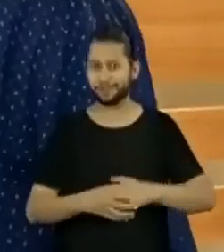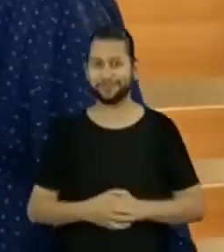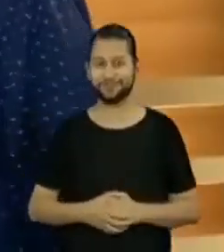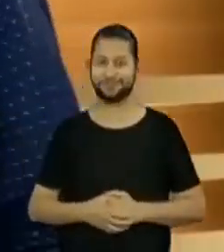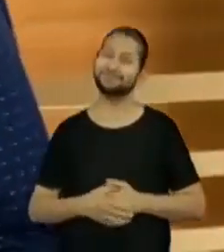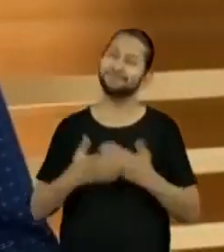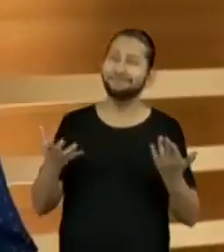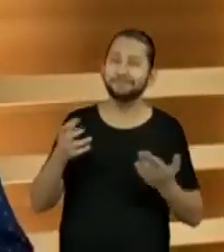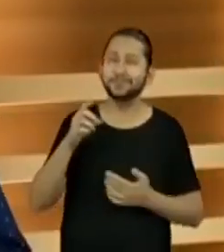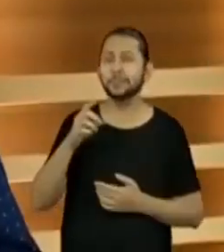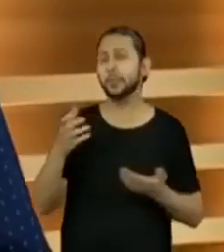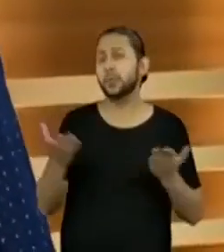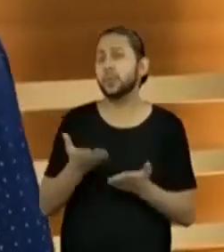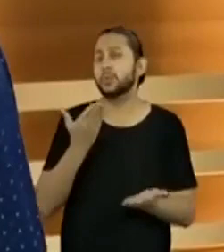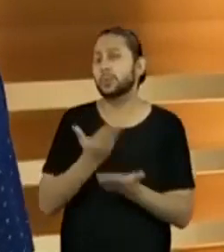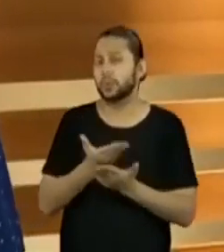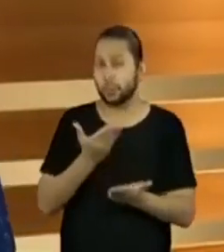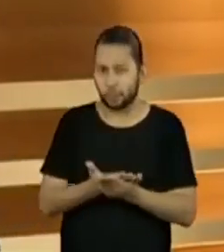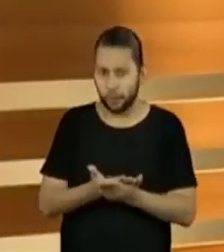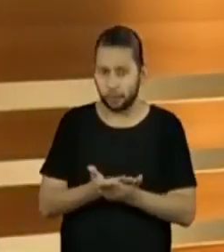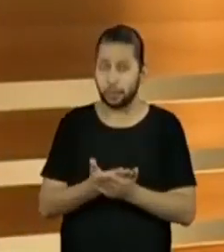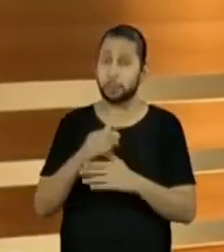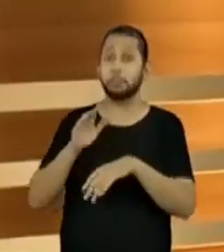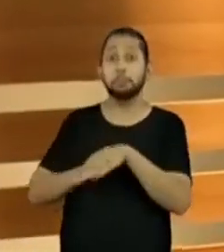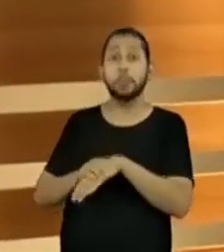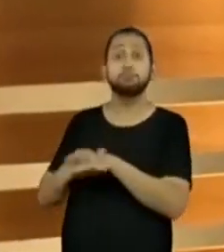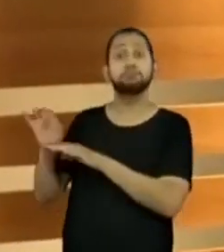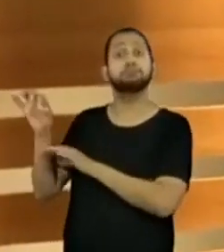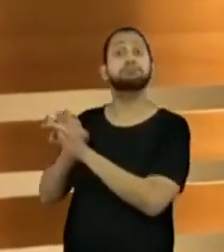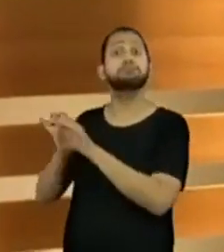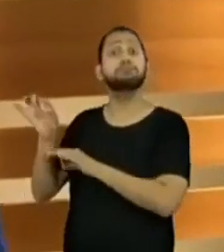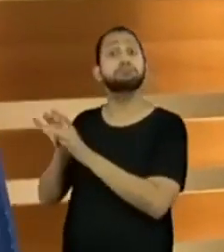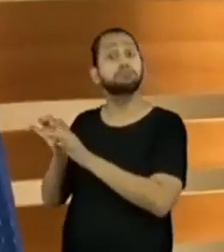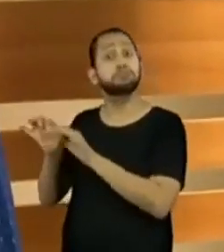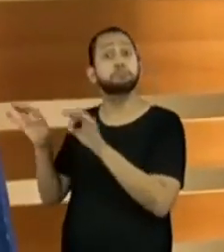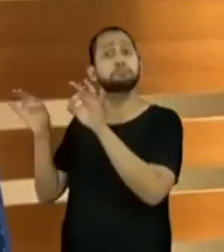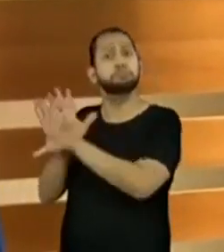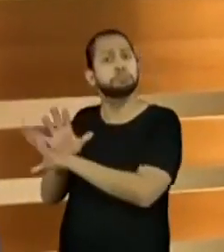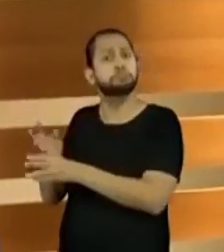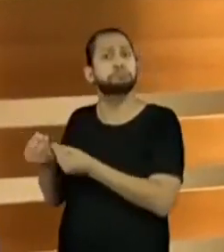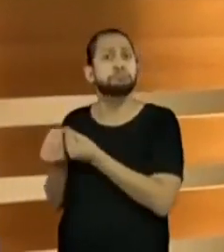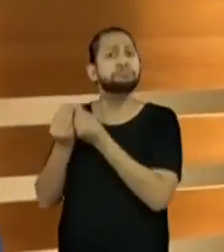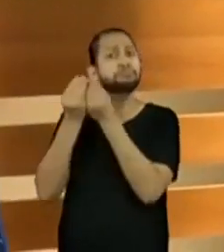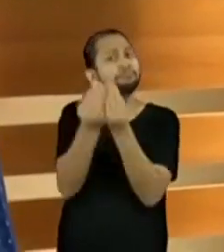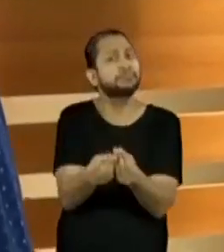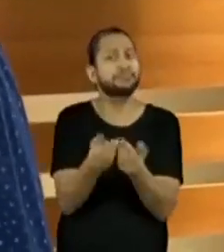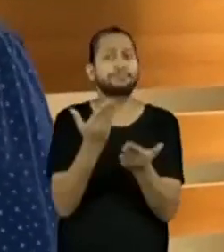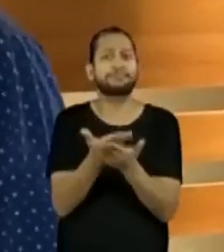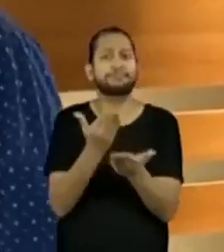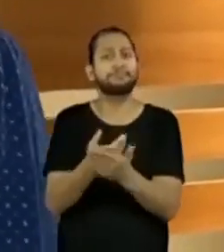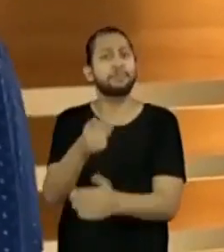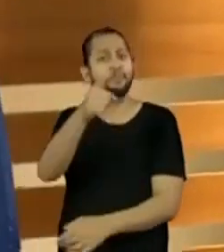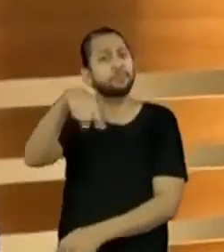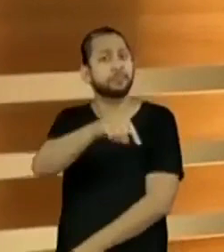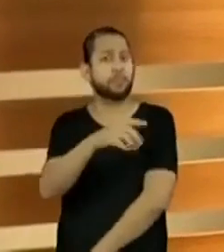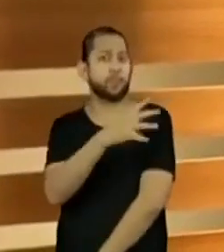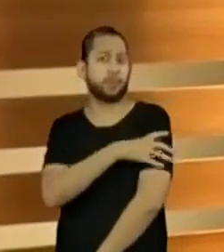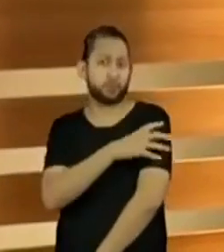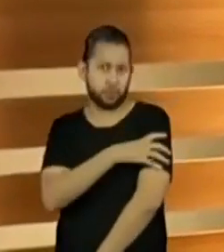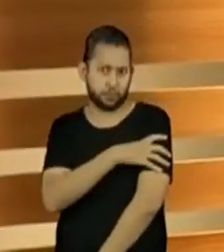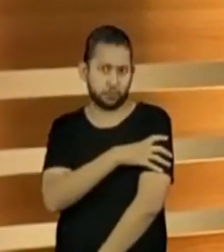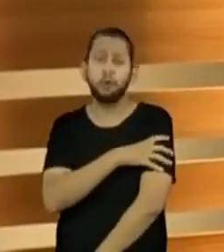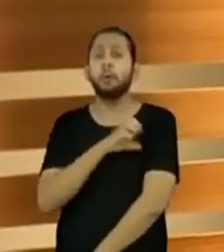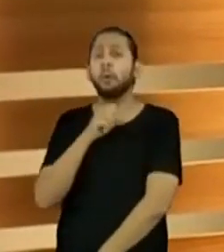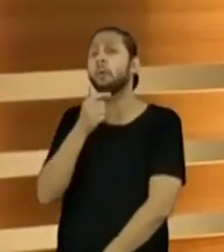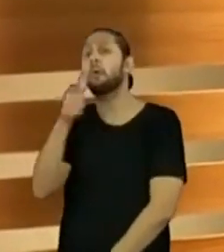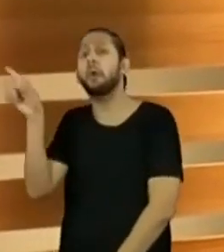Ora, a aula de hoje foi planejada especialmente para você, aluno do 4º ano. Mas se você é de outro